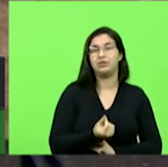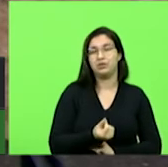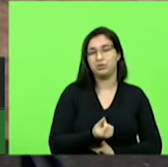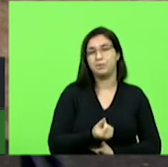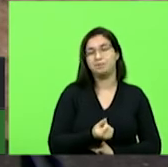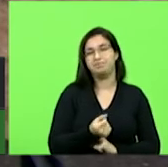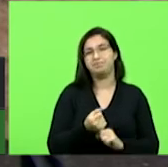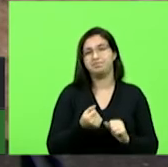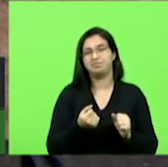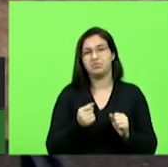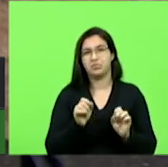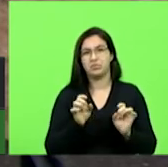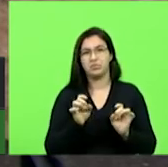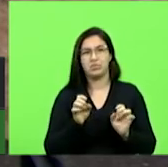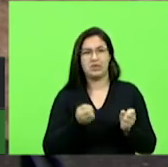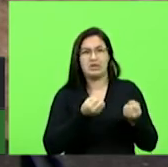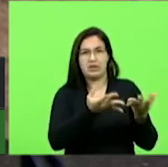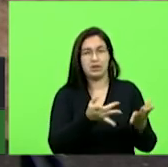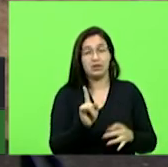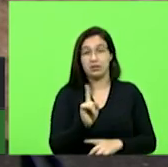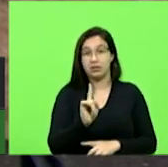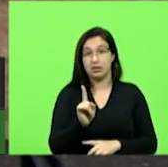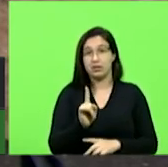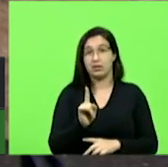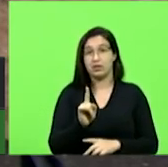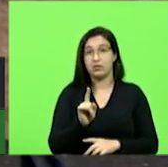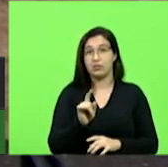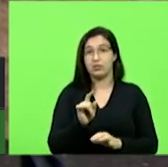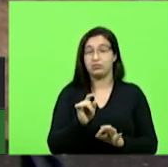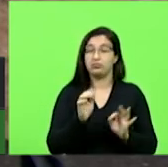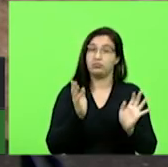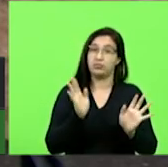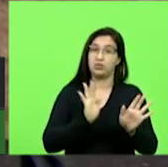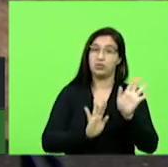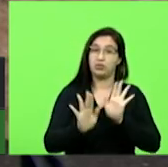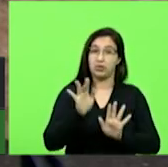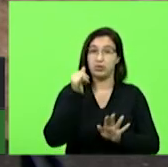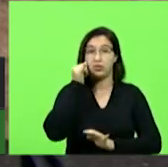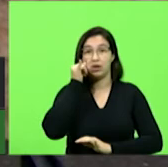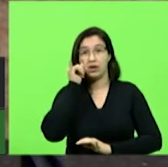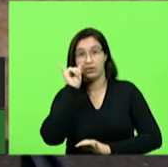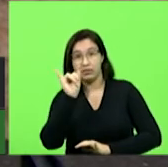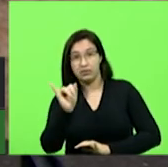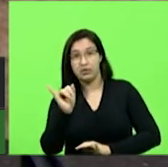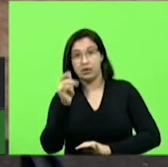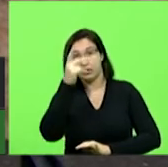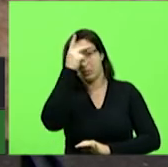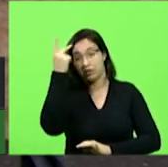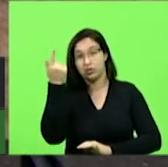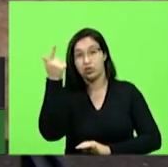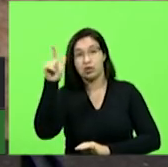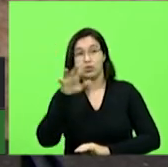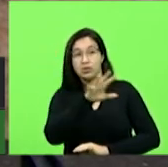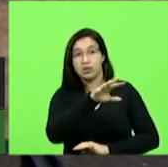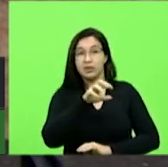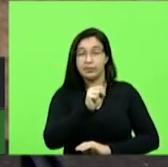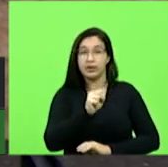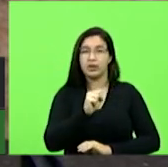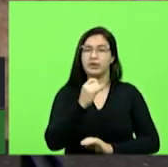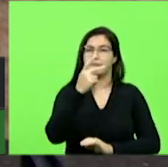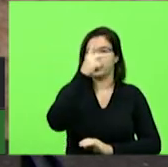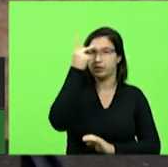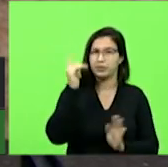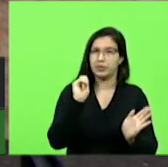sendo colocado nada lá, a gente está simplesmente costurando o bolso para que não seja retirado lá de dentro. Para quem paga impostos,